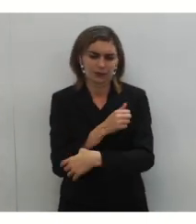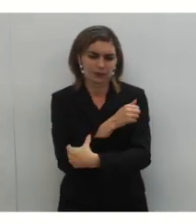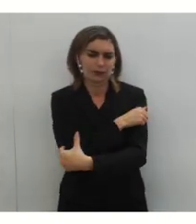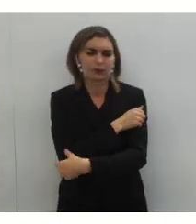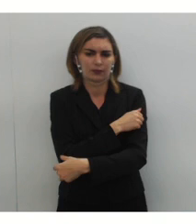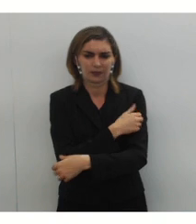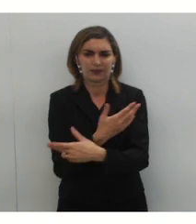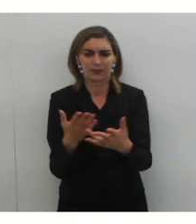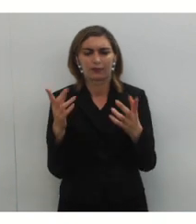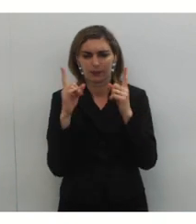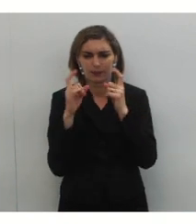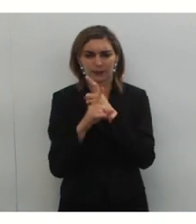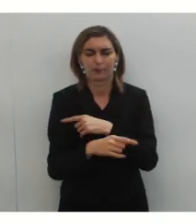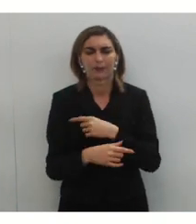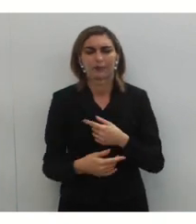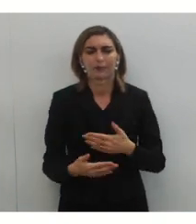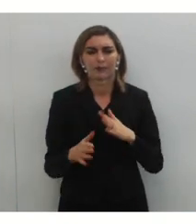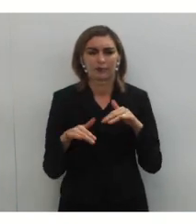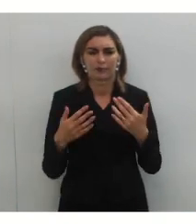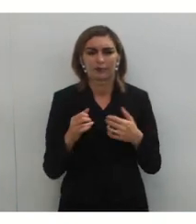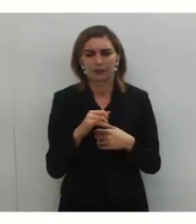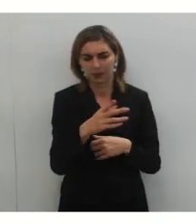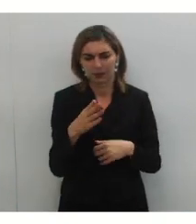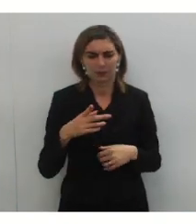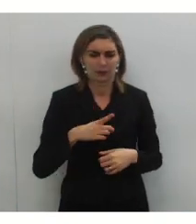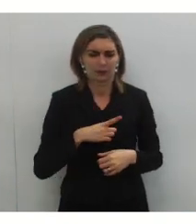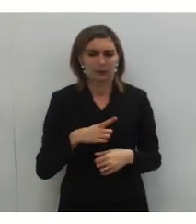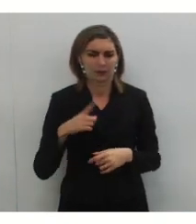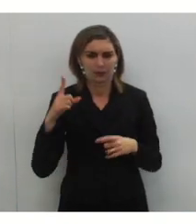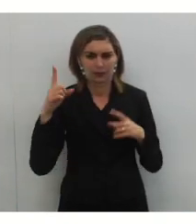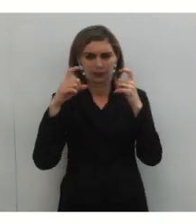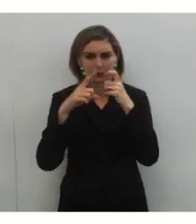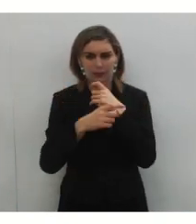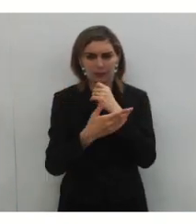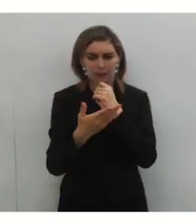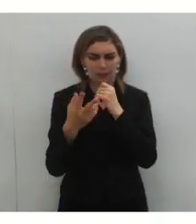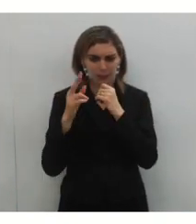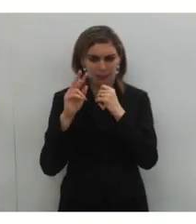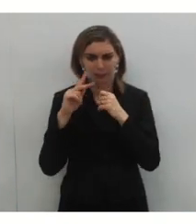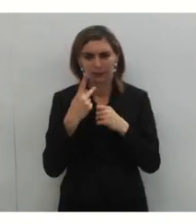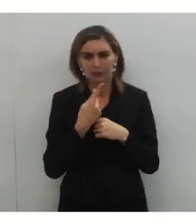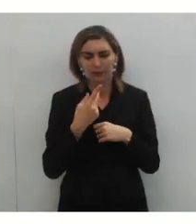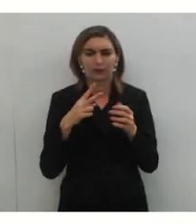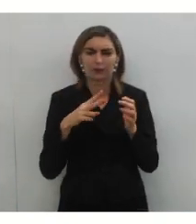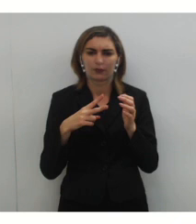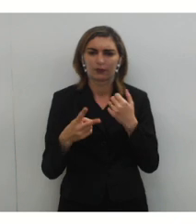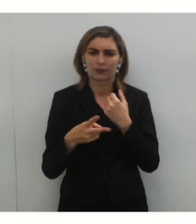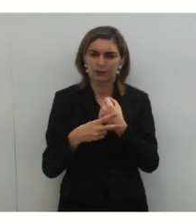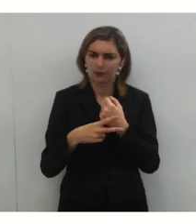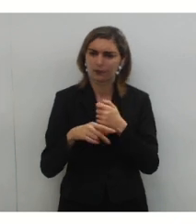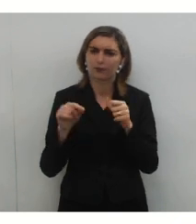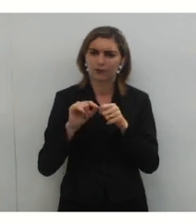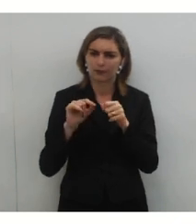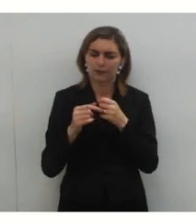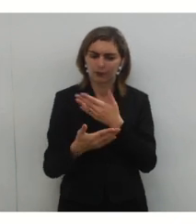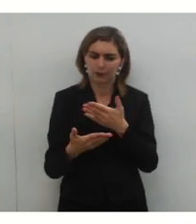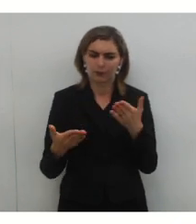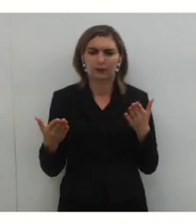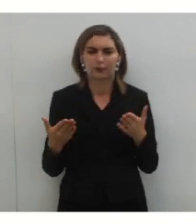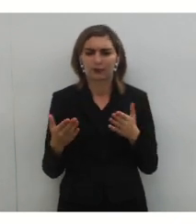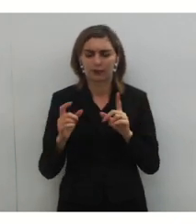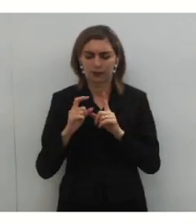com essa dificuldade, tá certo? Então, se você tem dificuldade em reconhecer um verbo, faça isso.